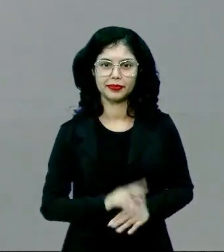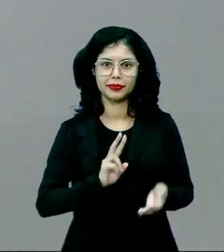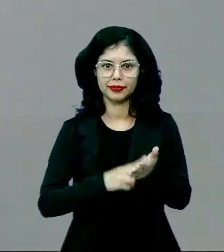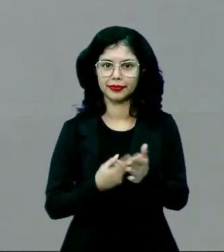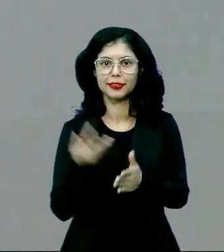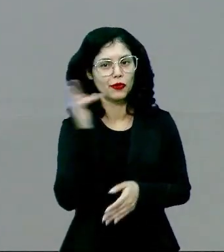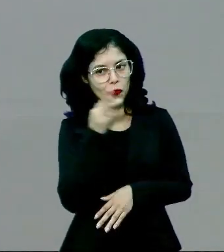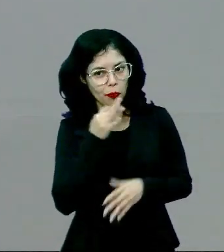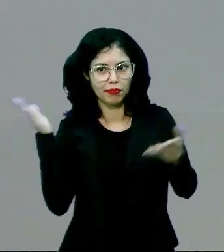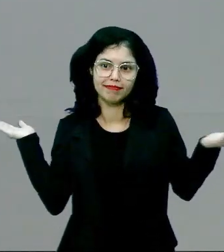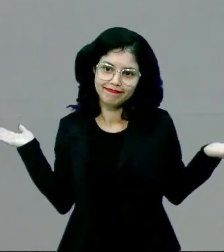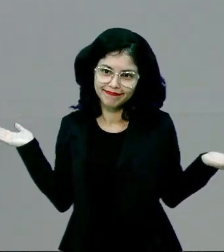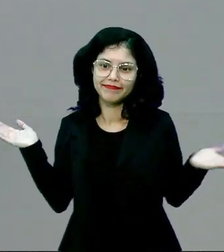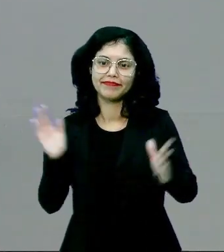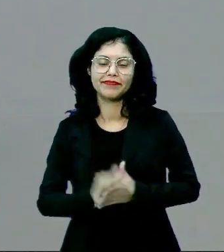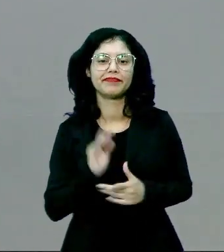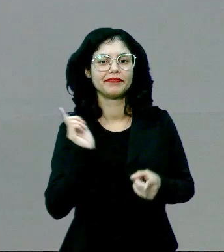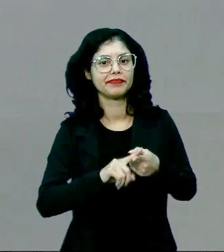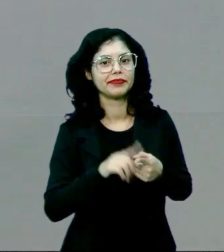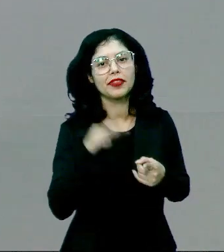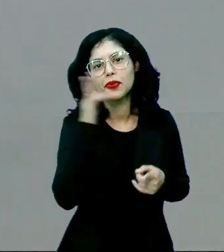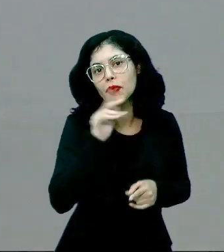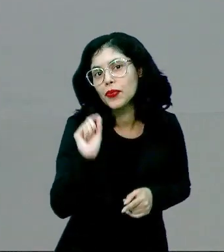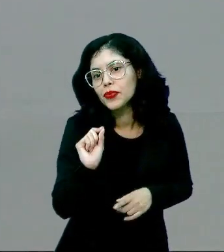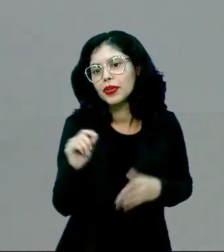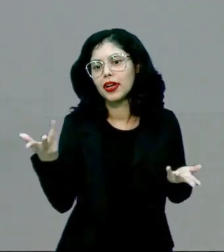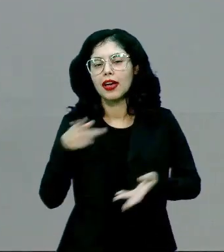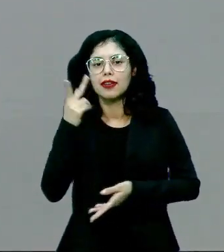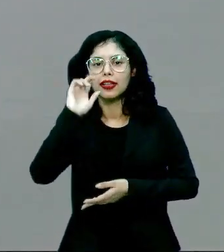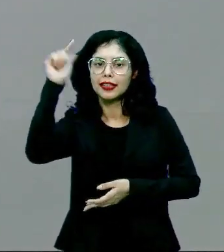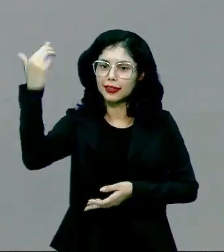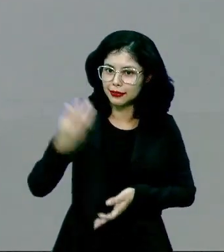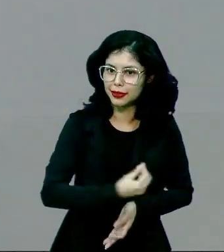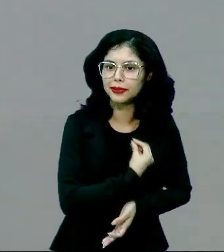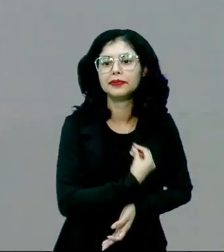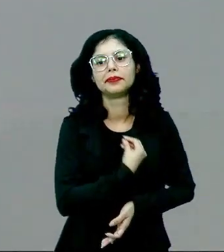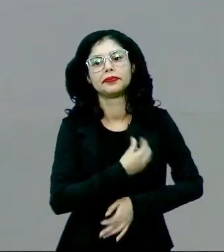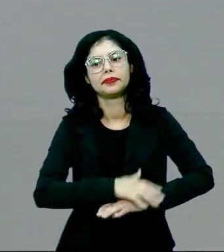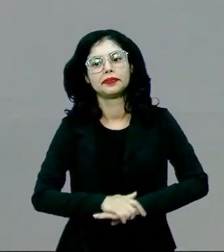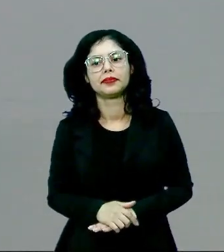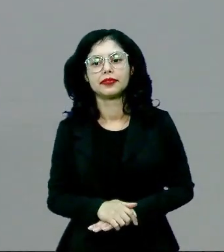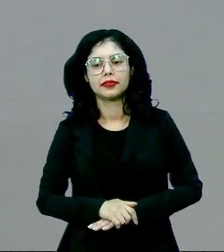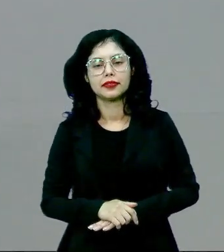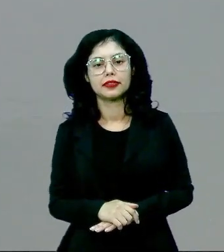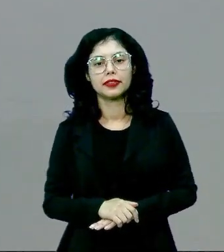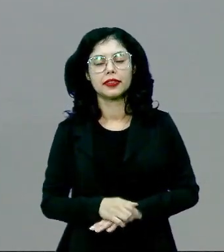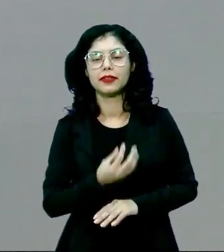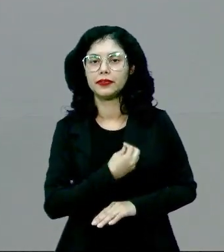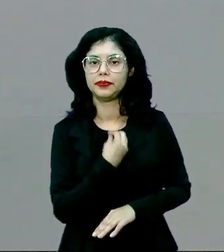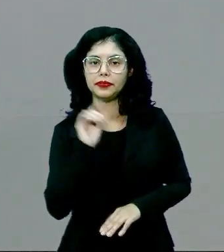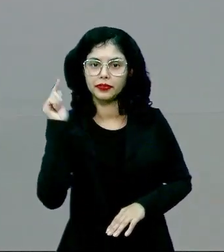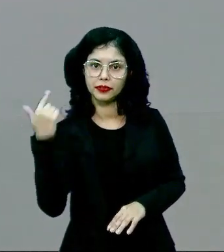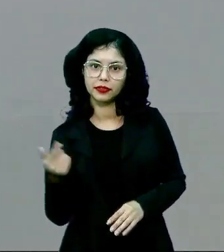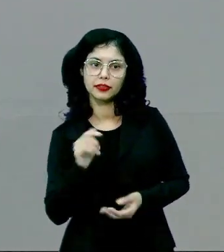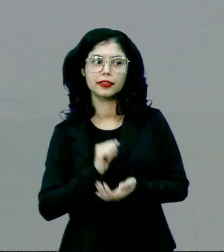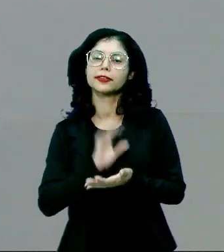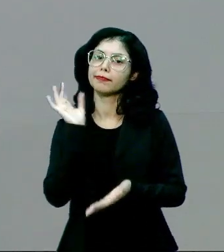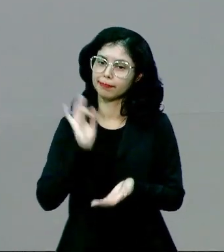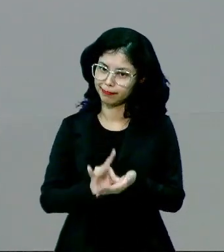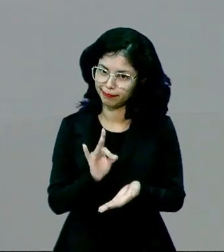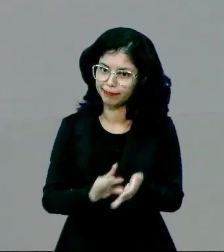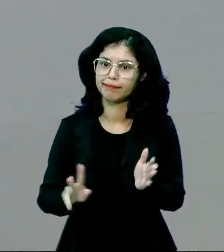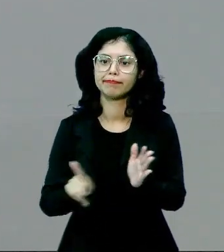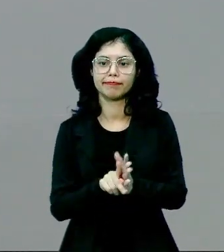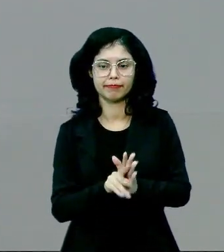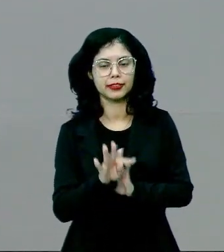traduzindo é fofoca né porque o que que é fofoca é você falar da vida dos outros e você falar da vida dos outros tem foi o fato